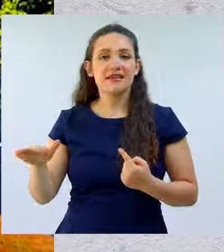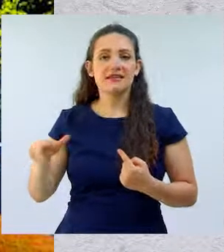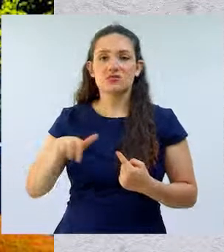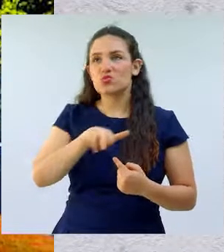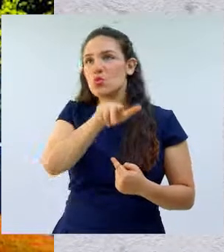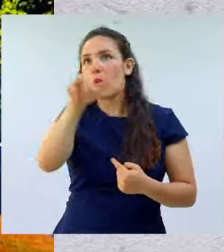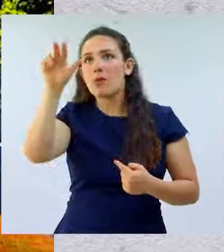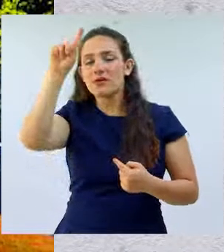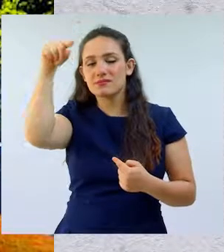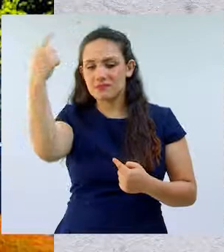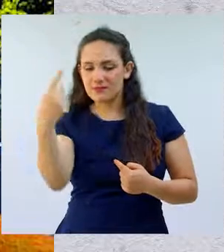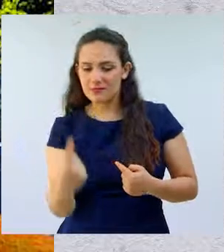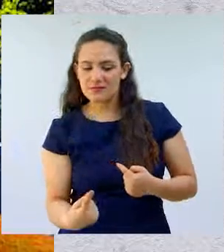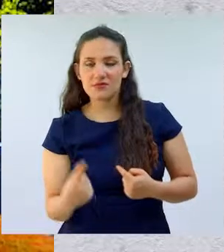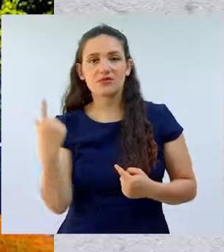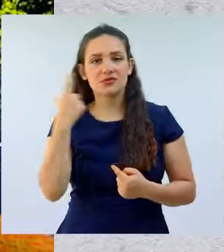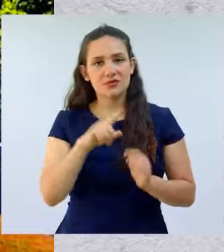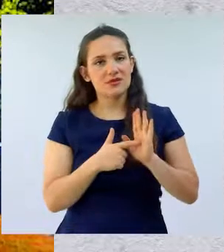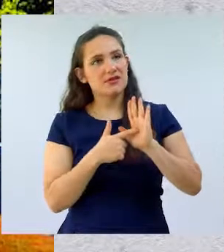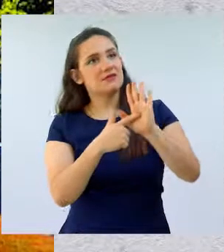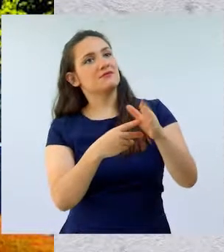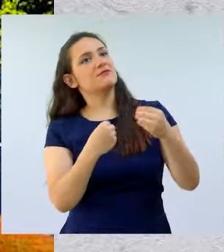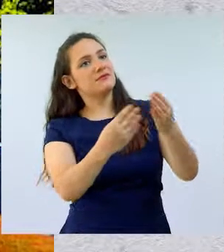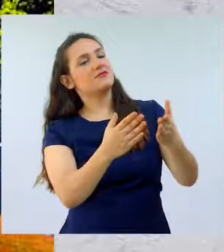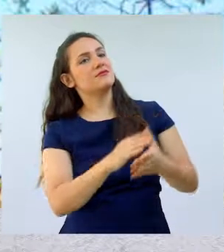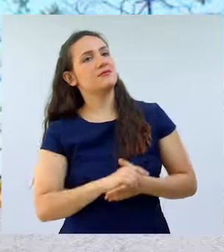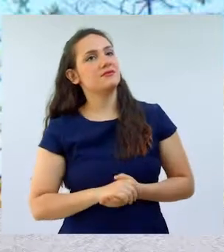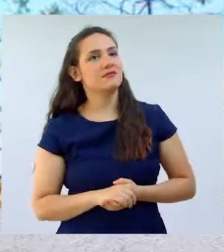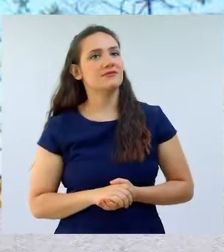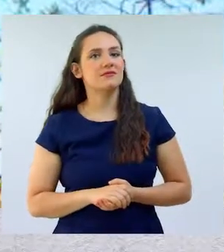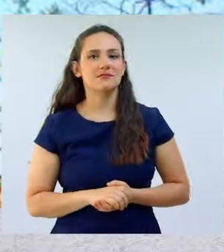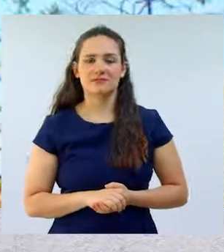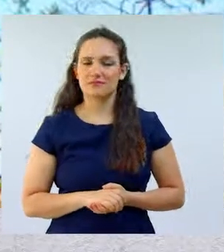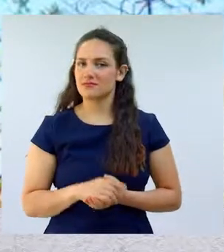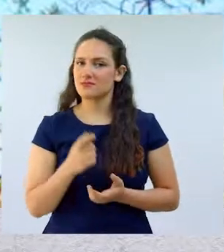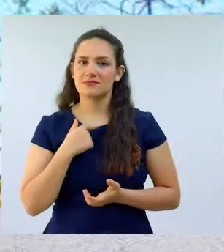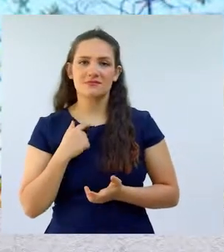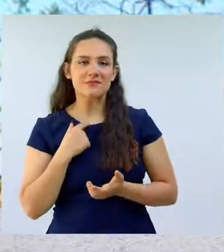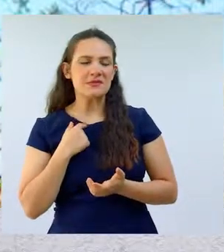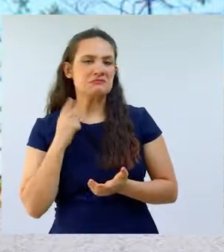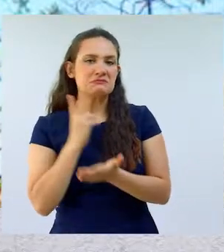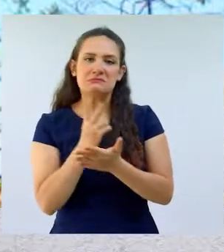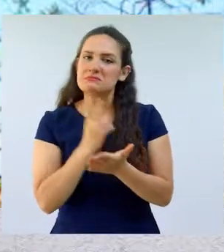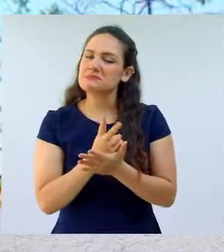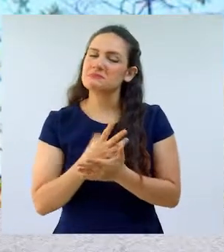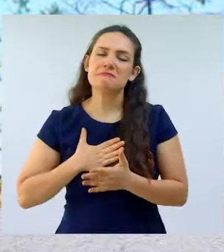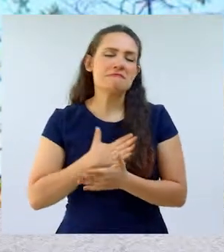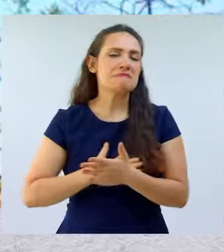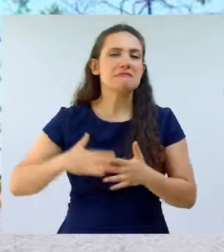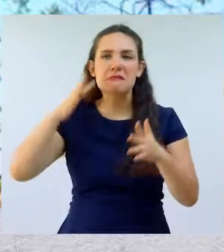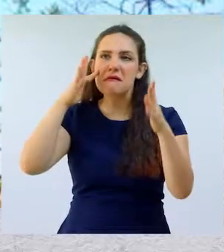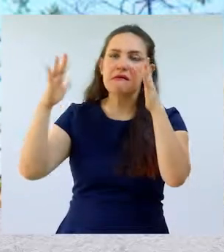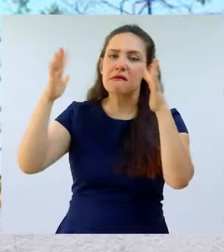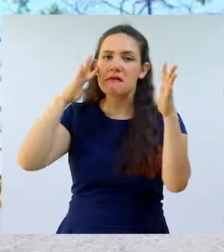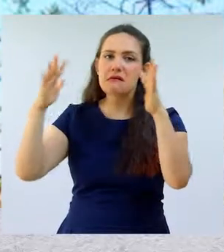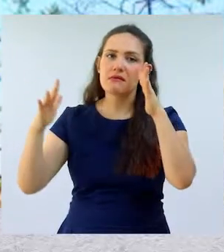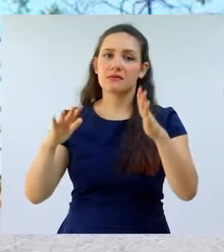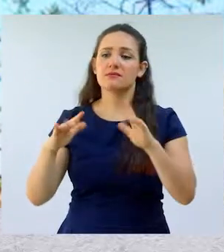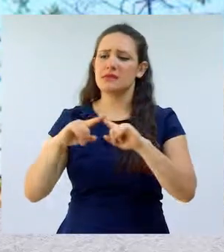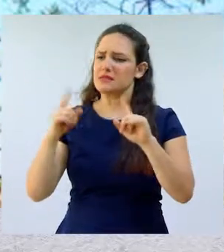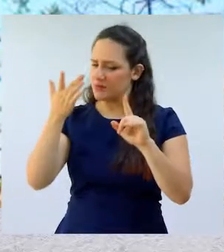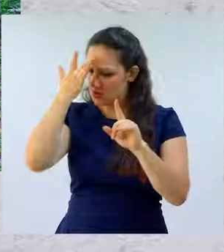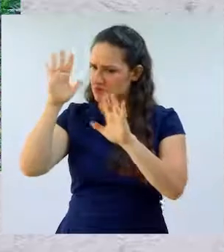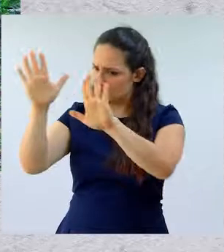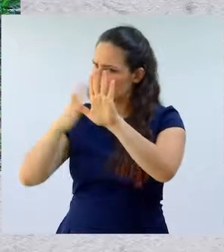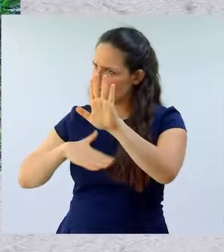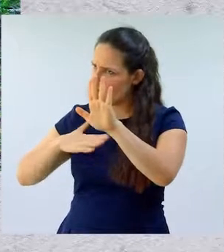escorregassem pelo bico, a outra escorregasse pelo rabo. Levei para ele, né, porque eu sempre tive muita coisa de viajar, sabe? Aí as